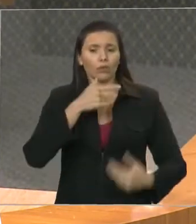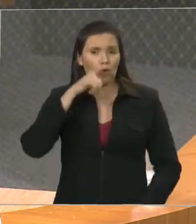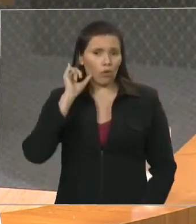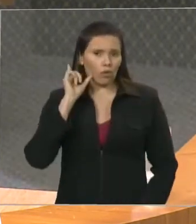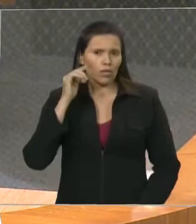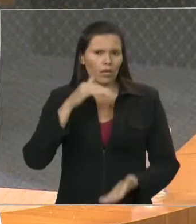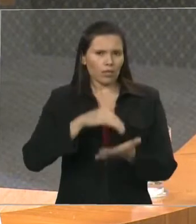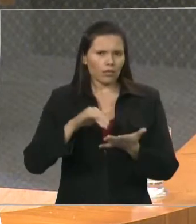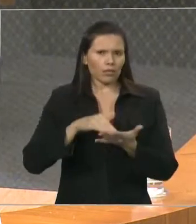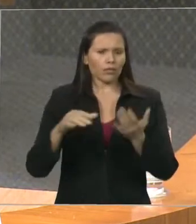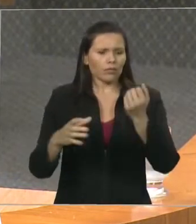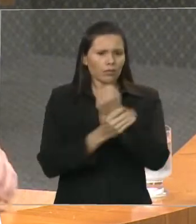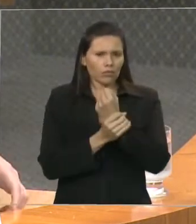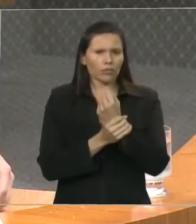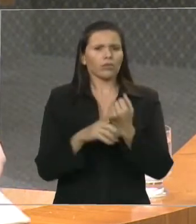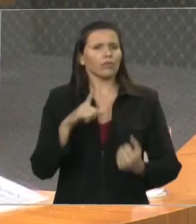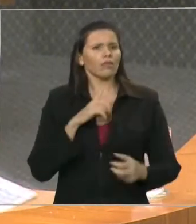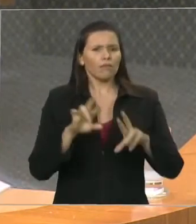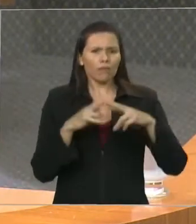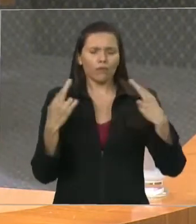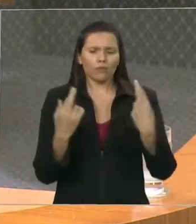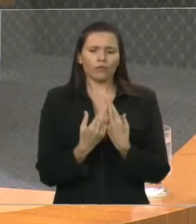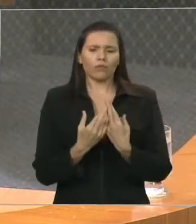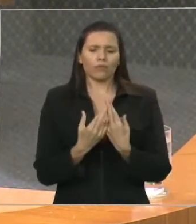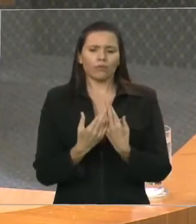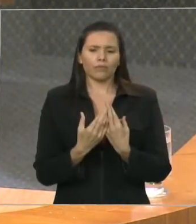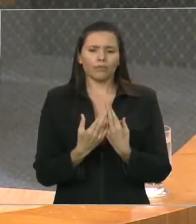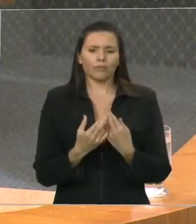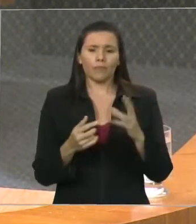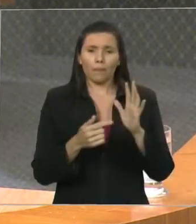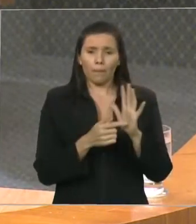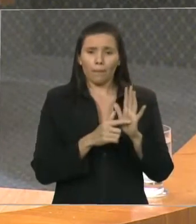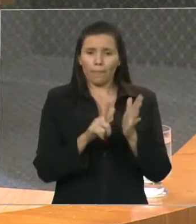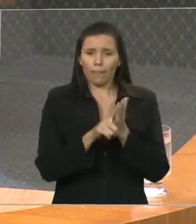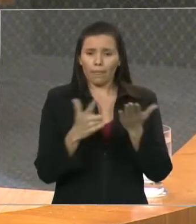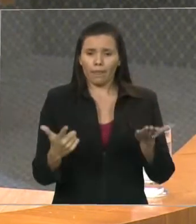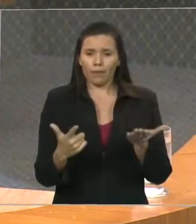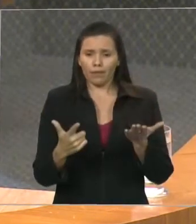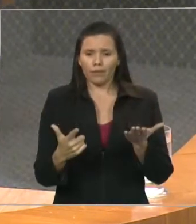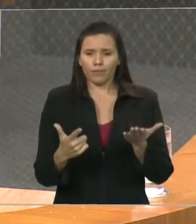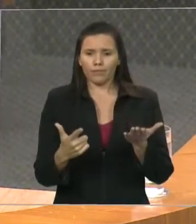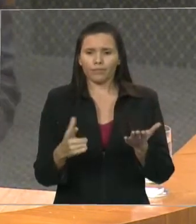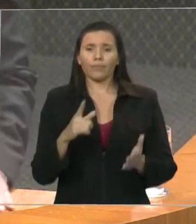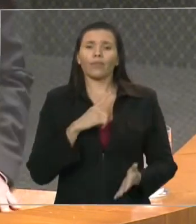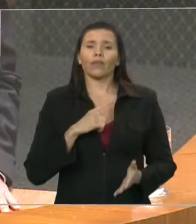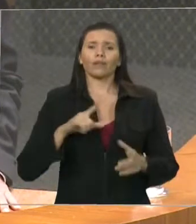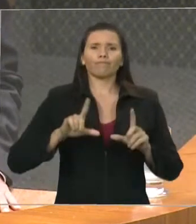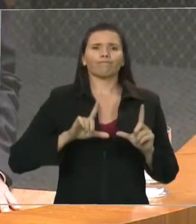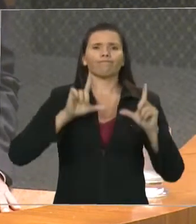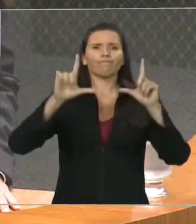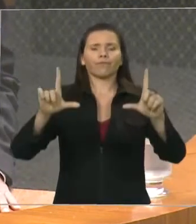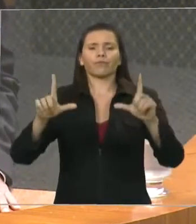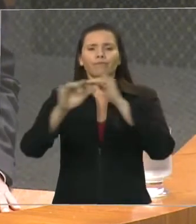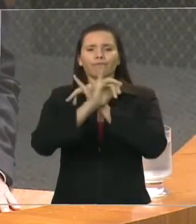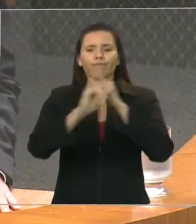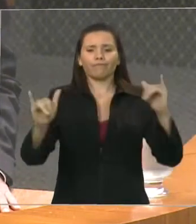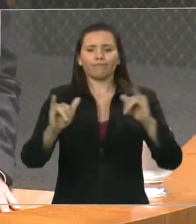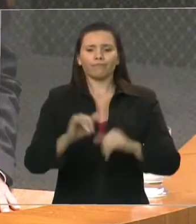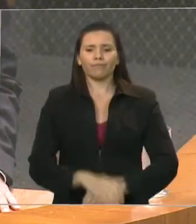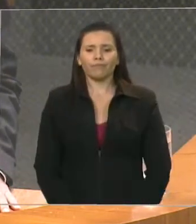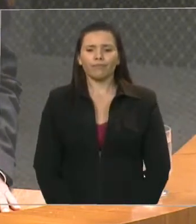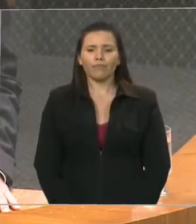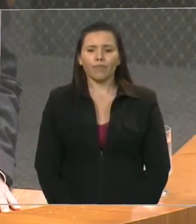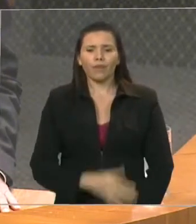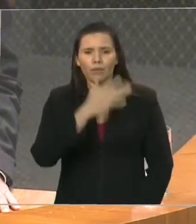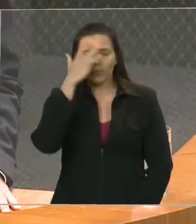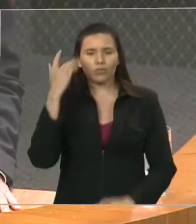Secretaria Estadual de Segurança. E esse aqui é o jornal de hoje, que traz estampada a seguinte manchete: autores do